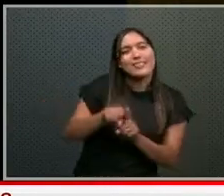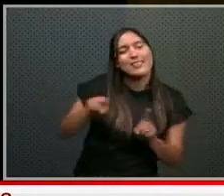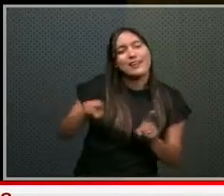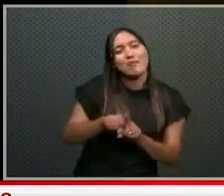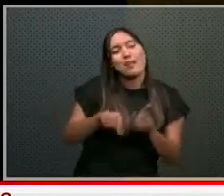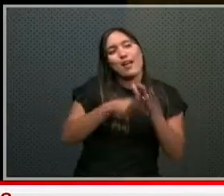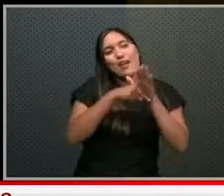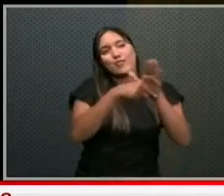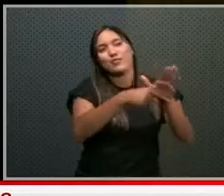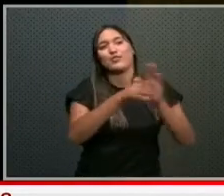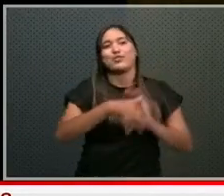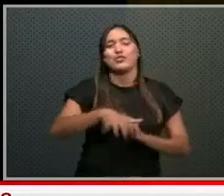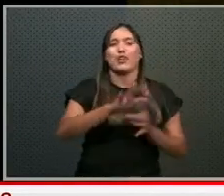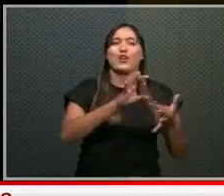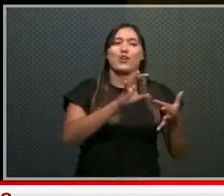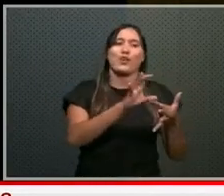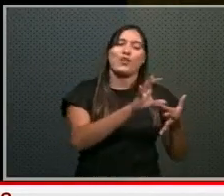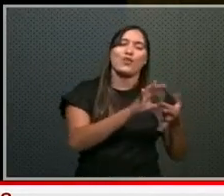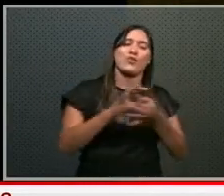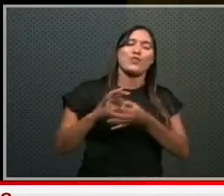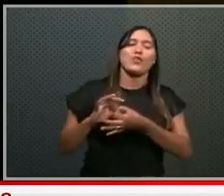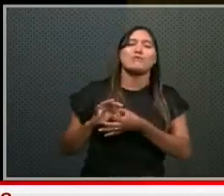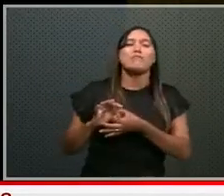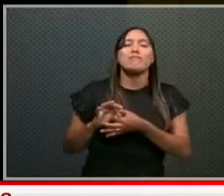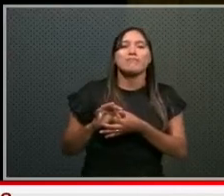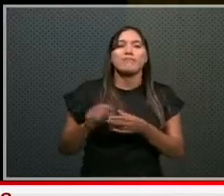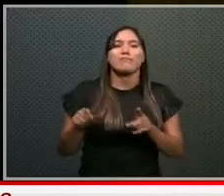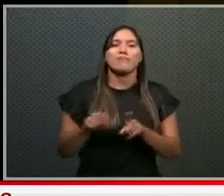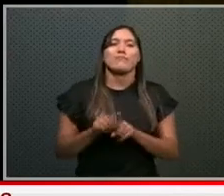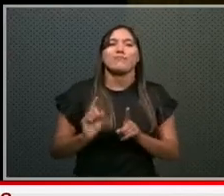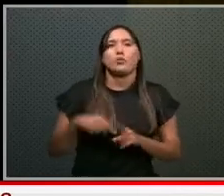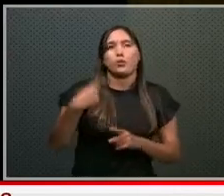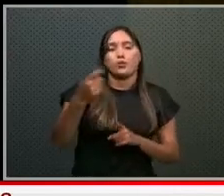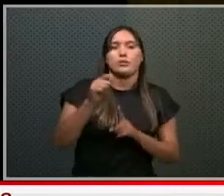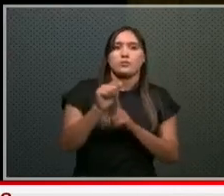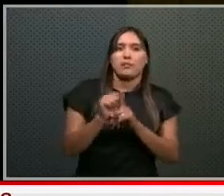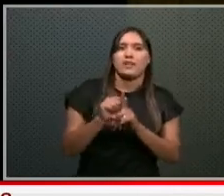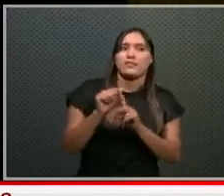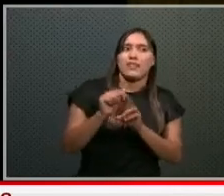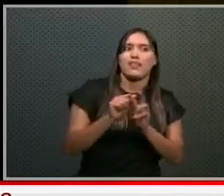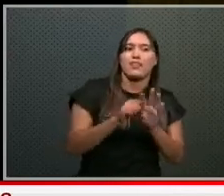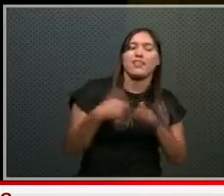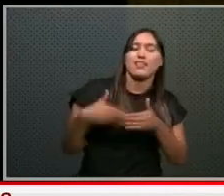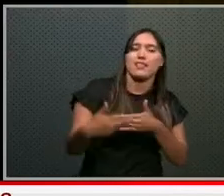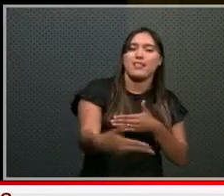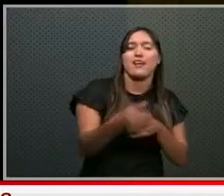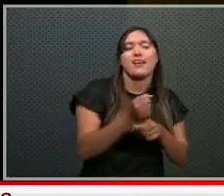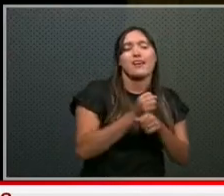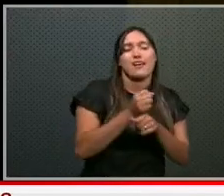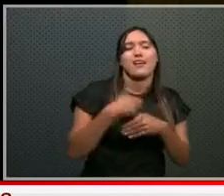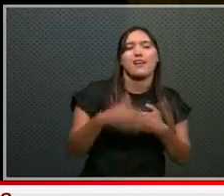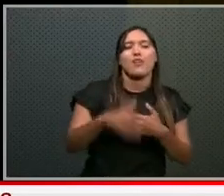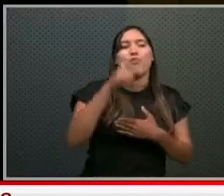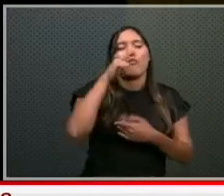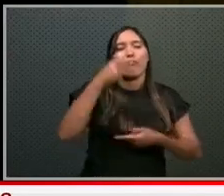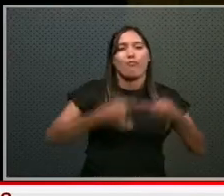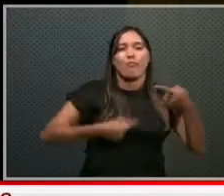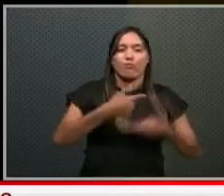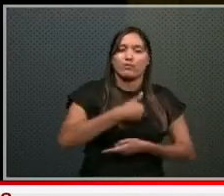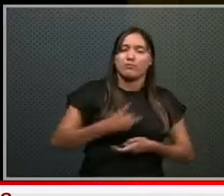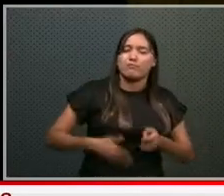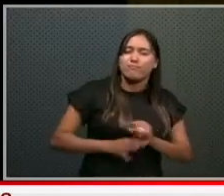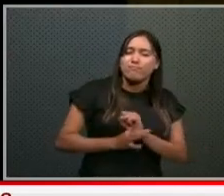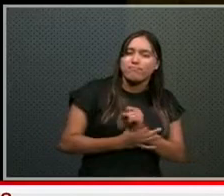de construção do nosso Estado e com certeza nos próximos meses e que está nos próximos anos ter política S públicas